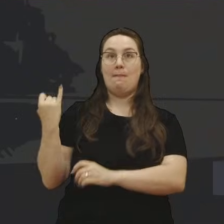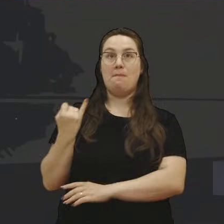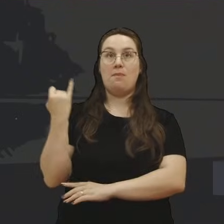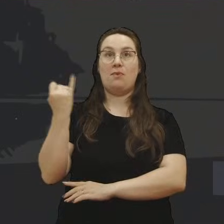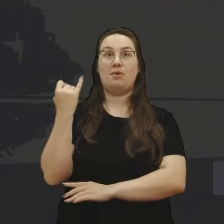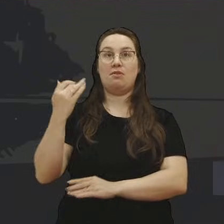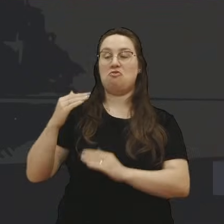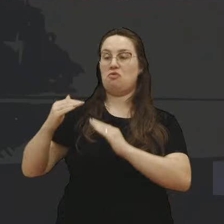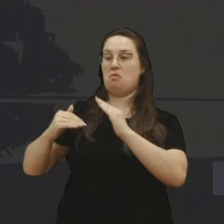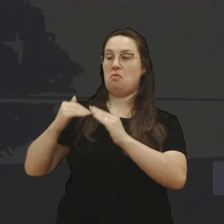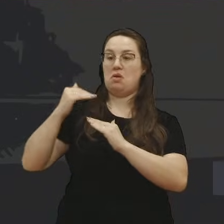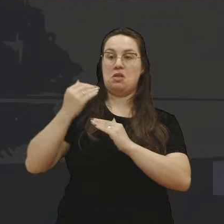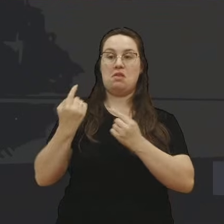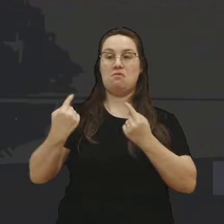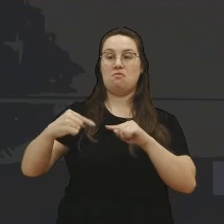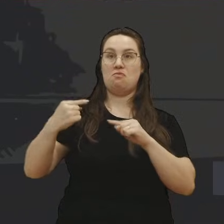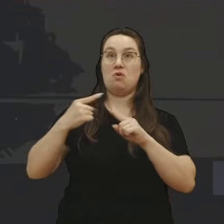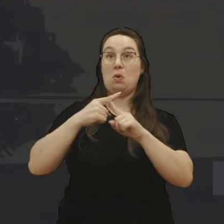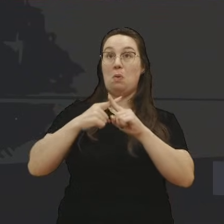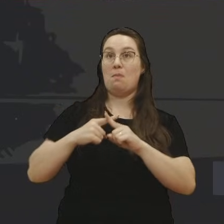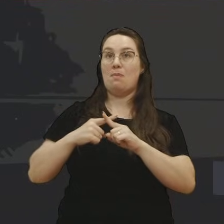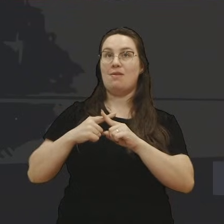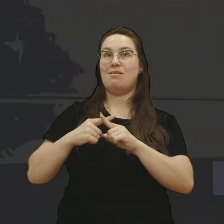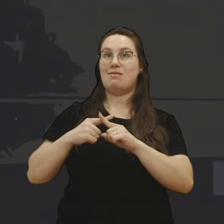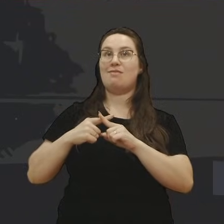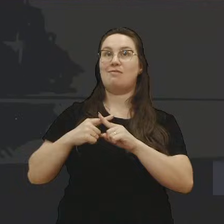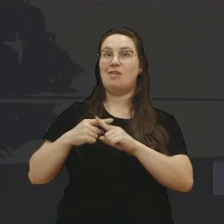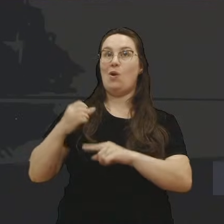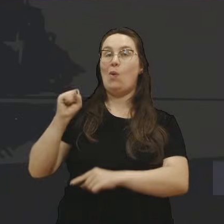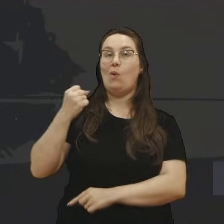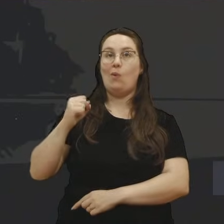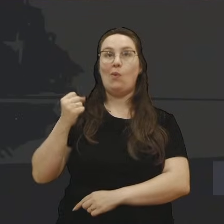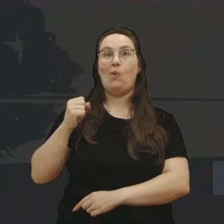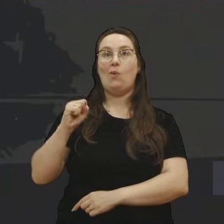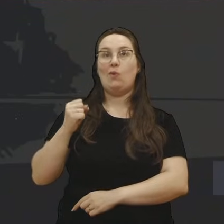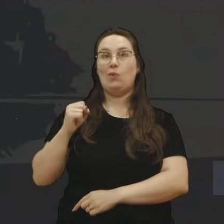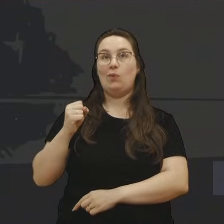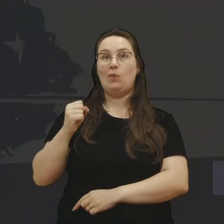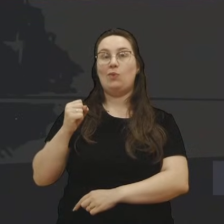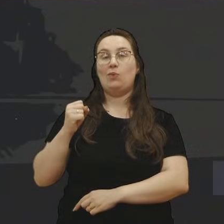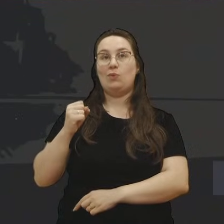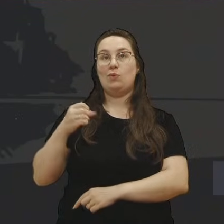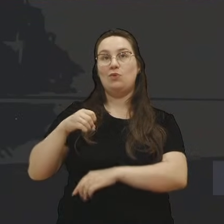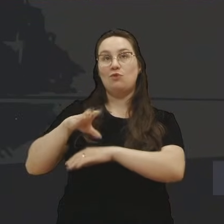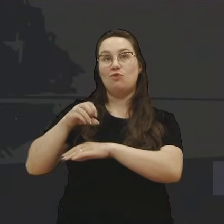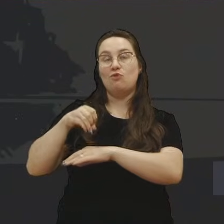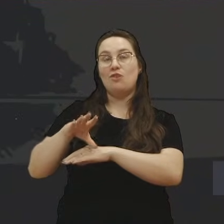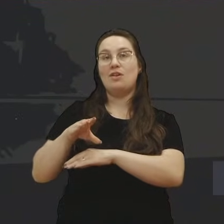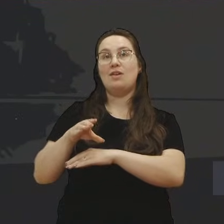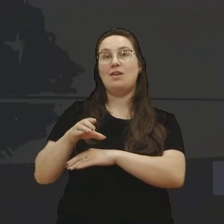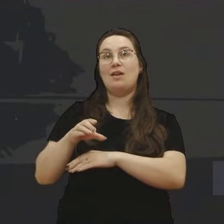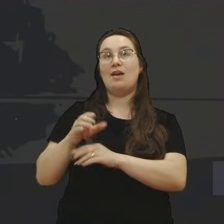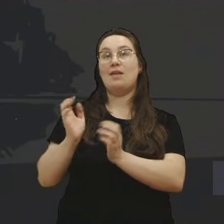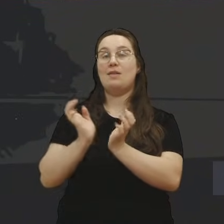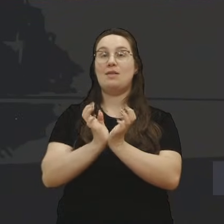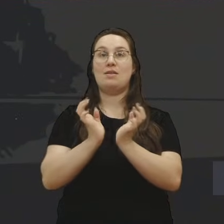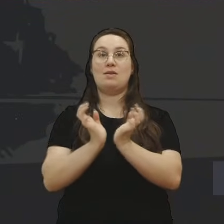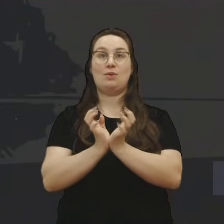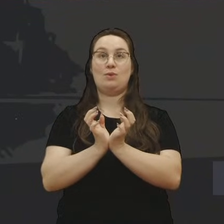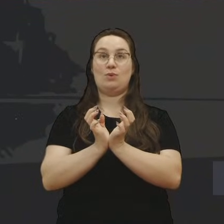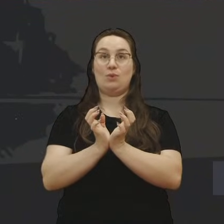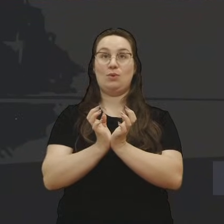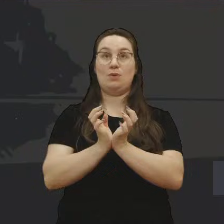nível de competição de base. Tivemos 8 indicados nesta categoria. Convidamos